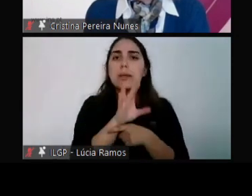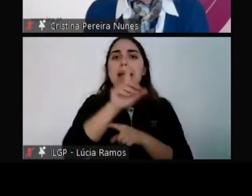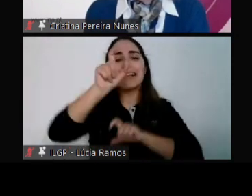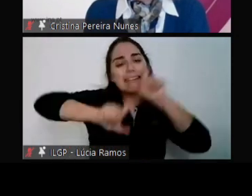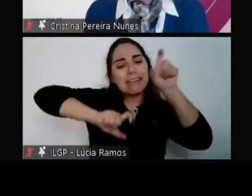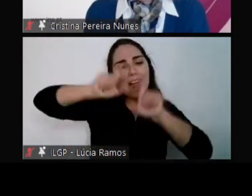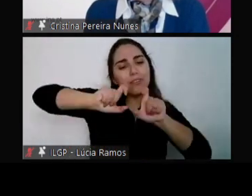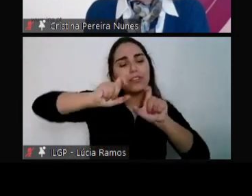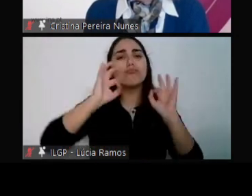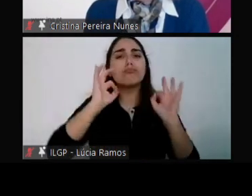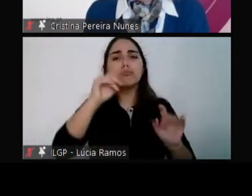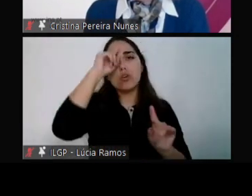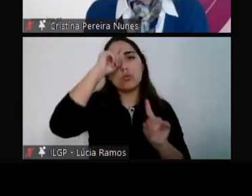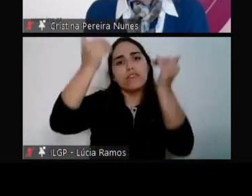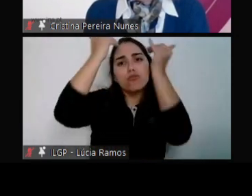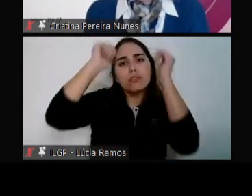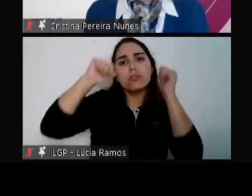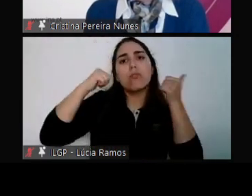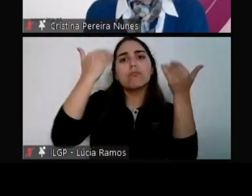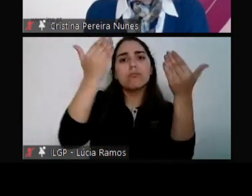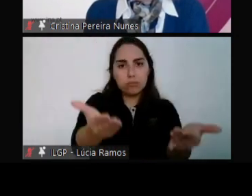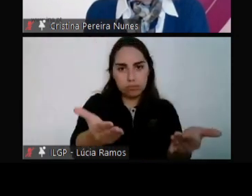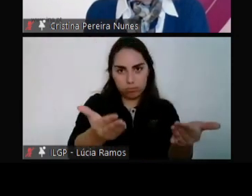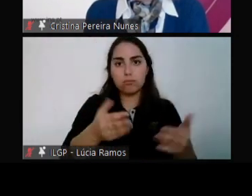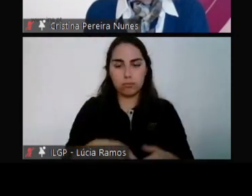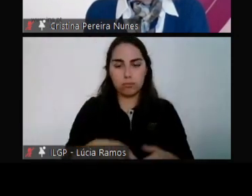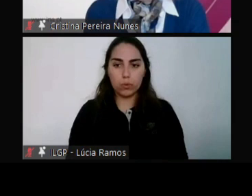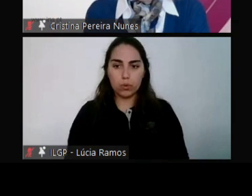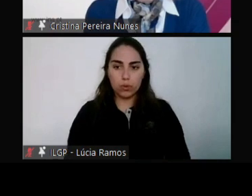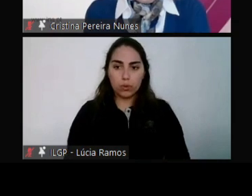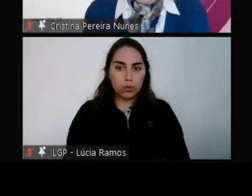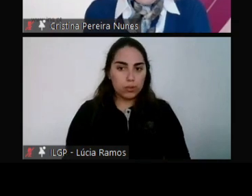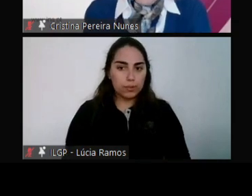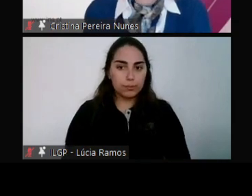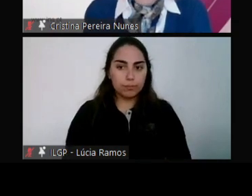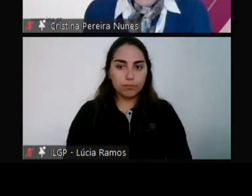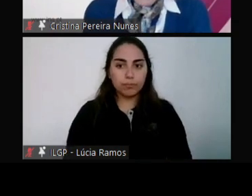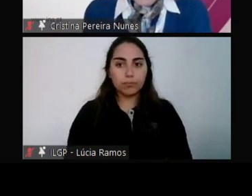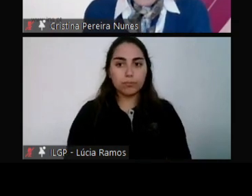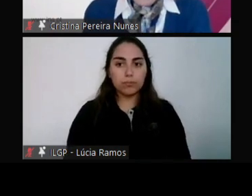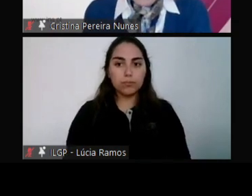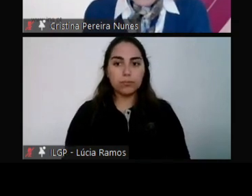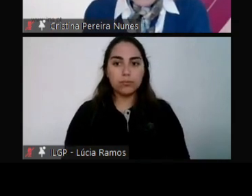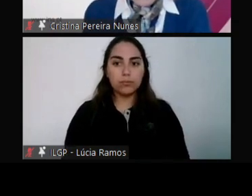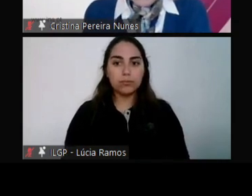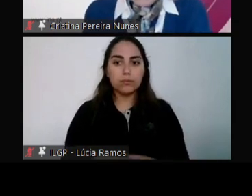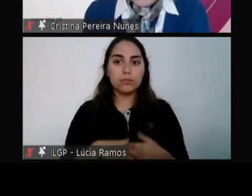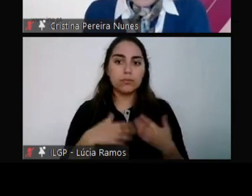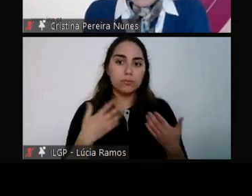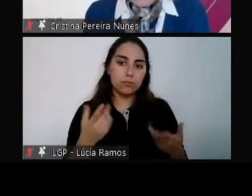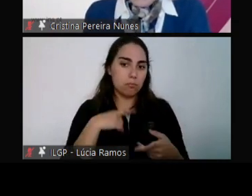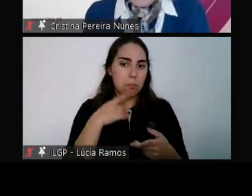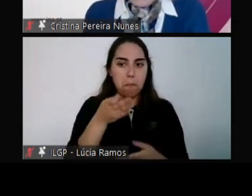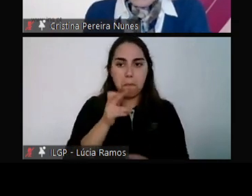e aqui vamos falar sobre isso. Aliás, vamos utilizar a escola do Financial Times e de Tableau